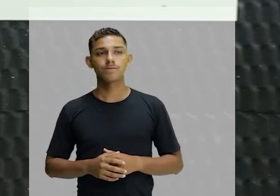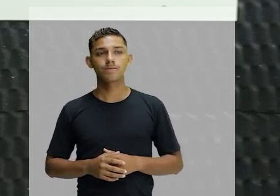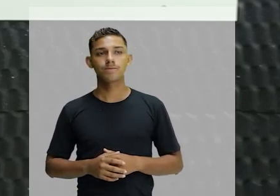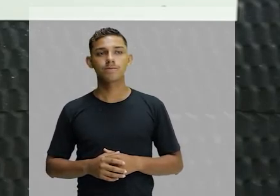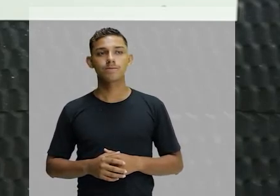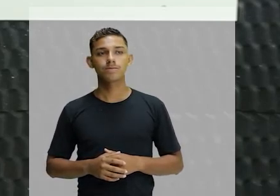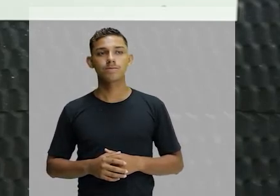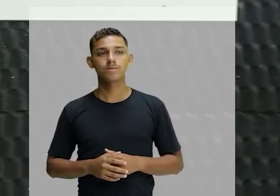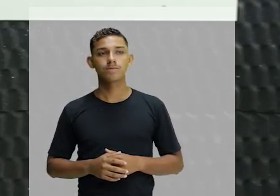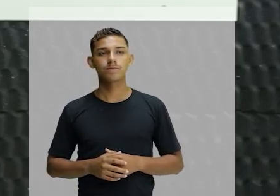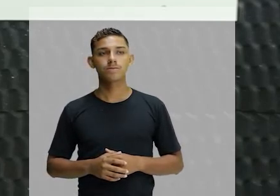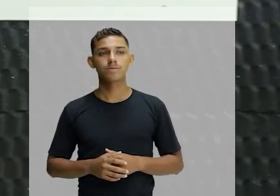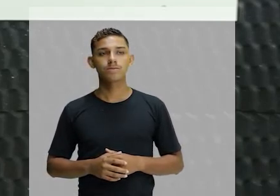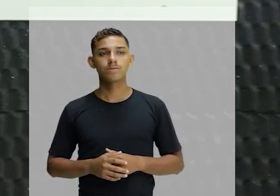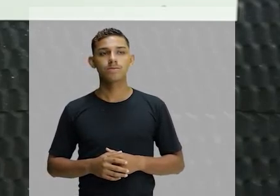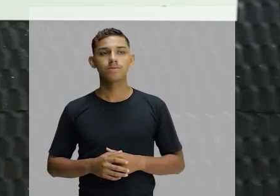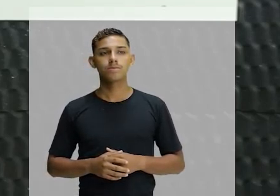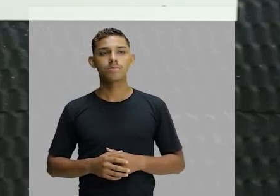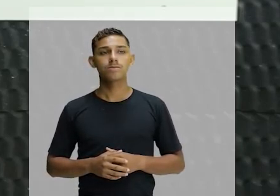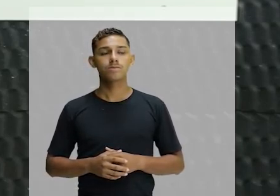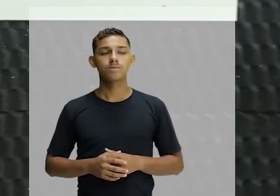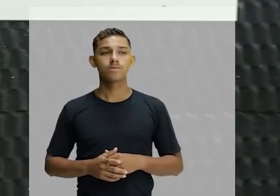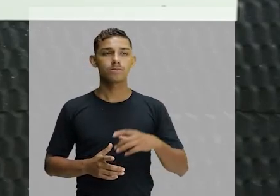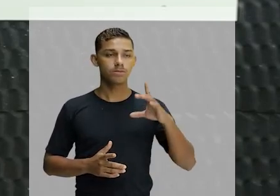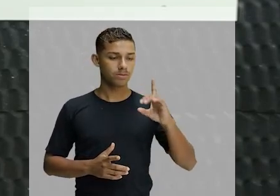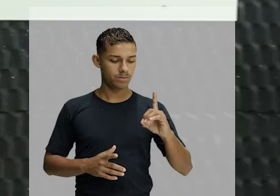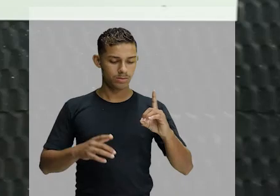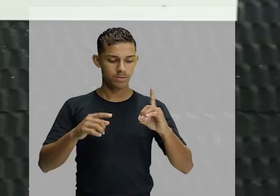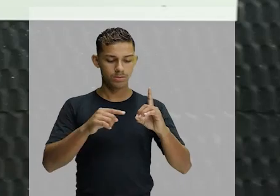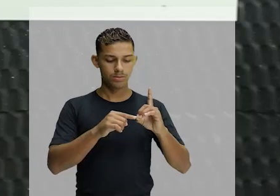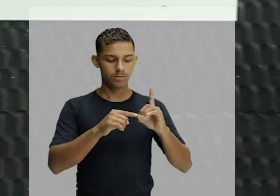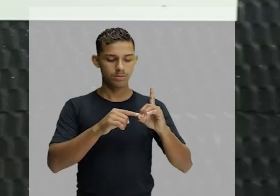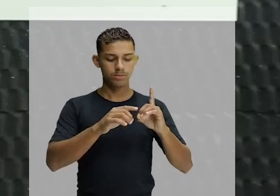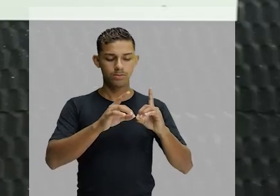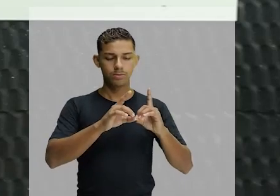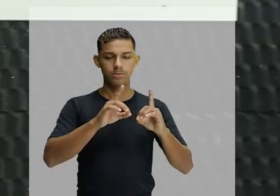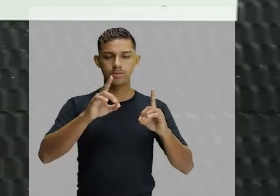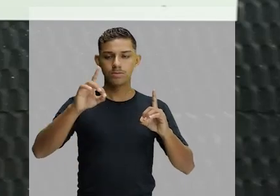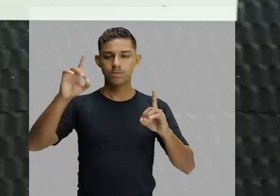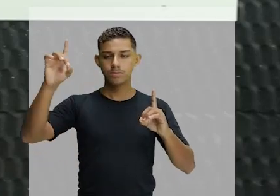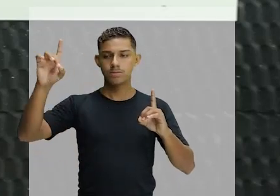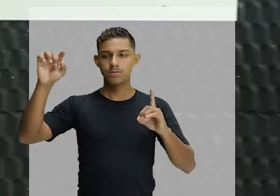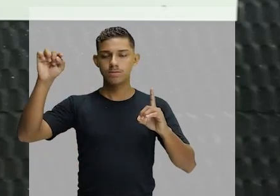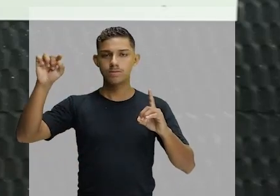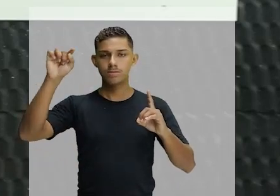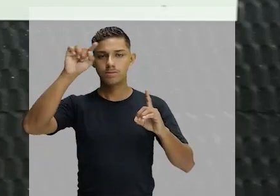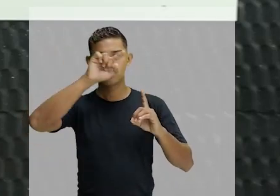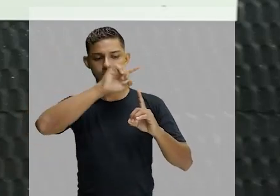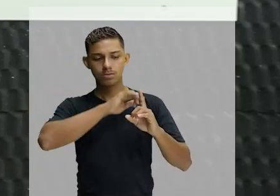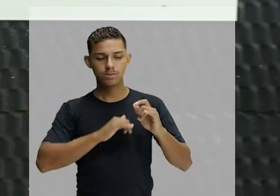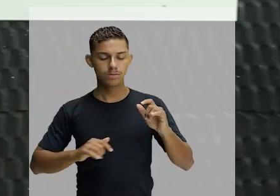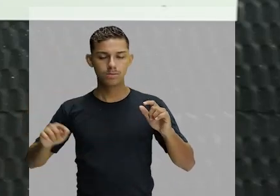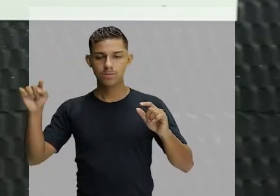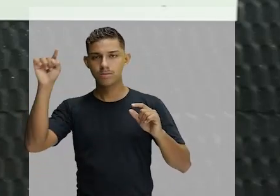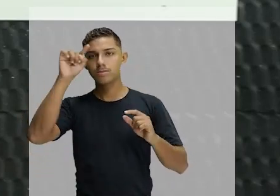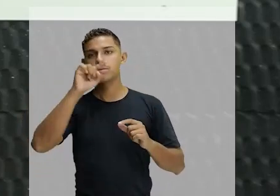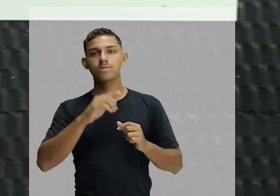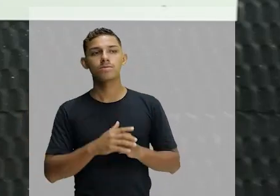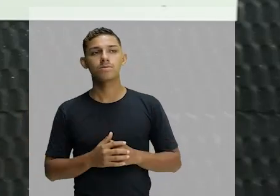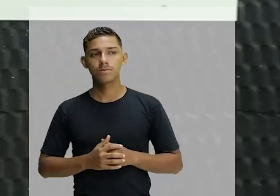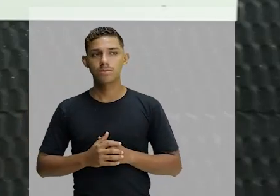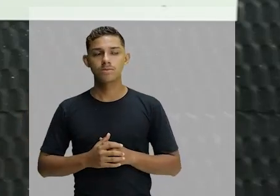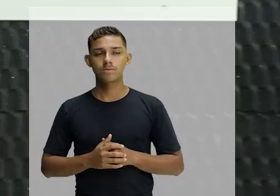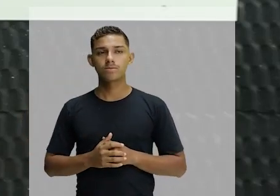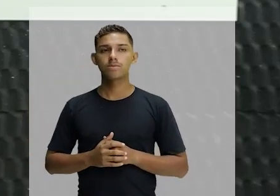E você tiver um ponto bem aqui, ó. A distância do centro da circunferência a qualquer ponto, seja